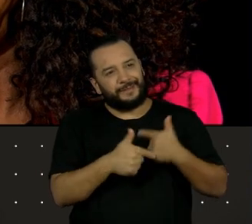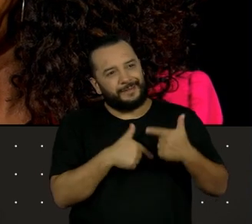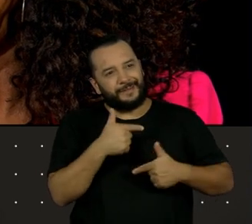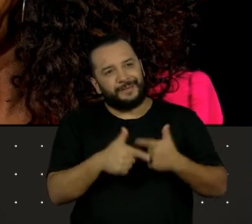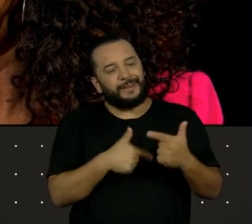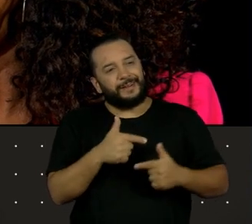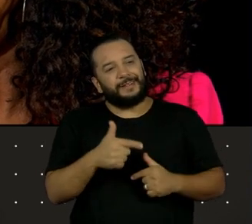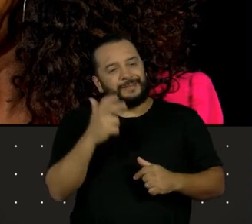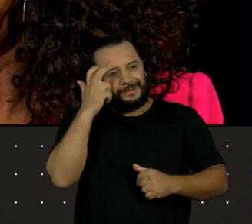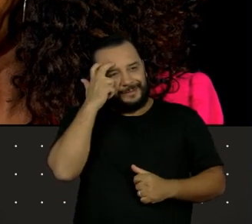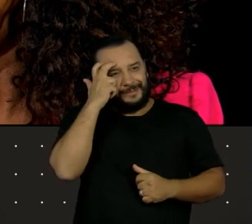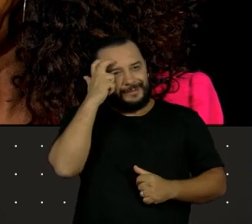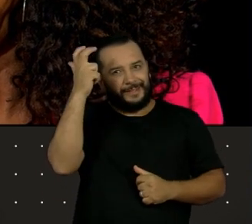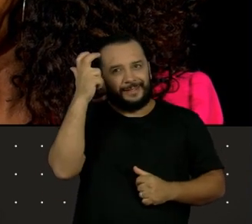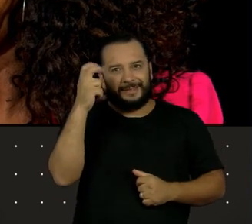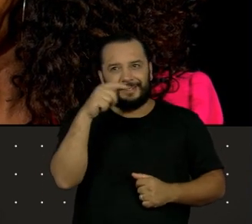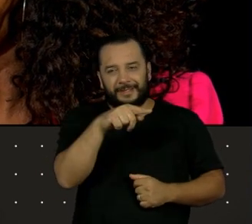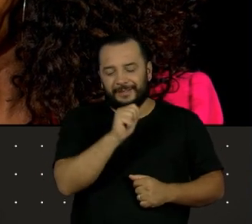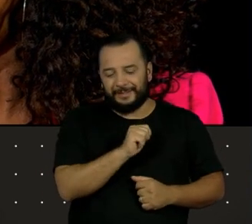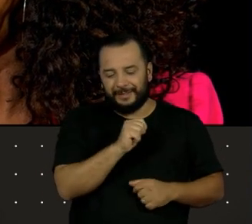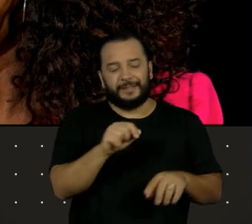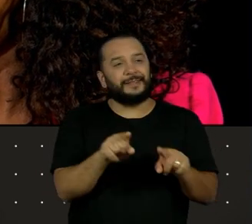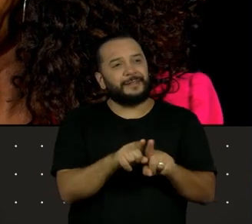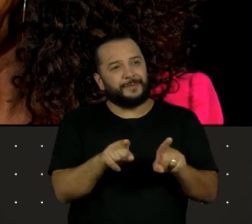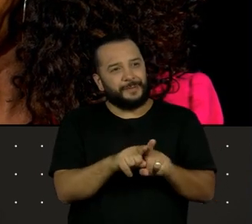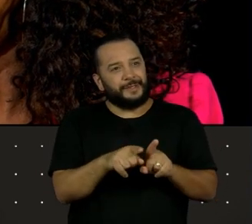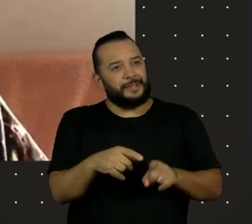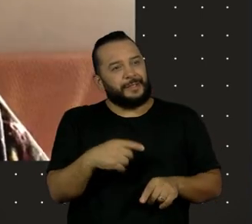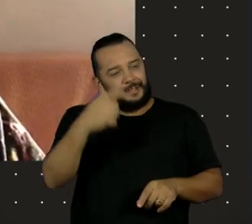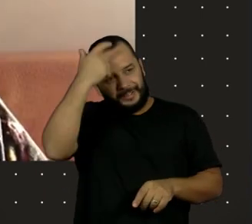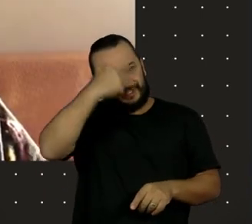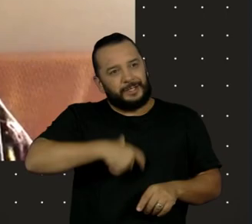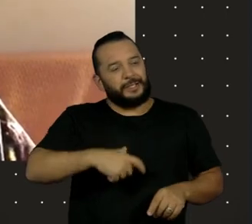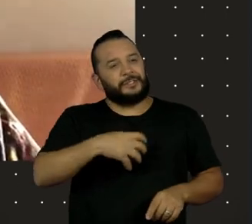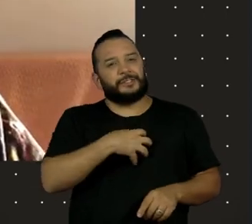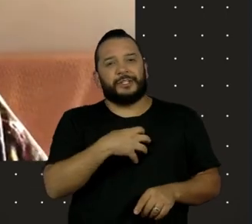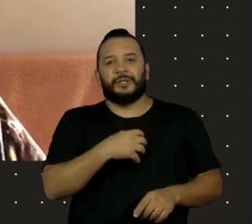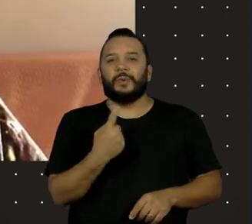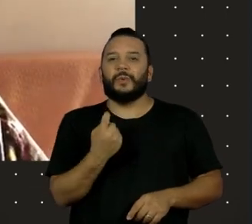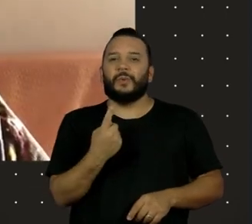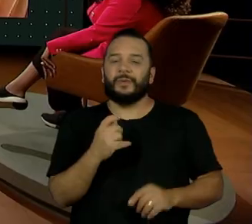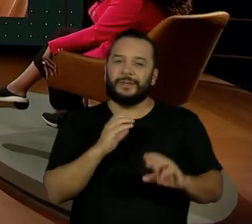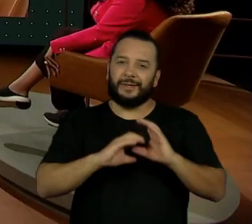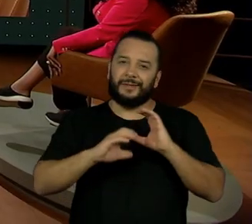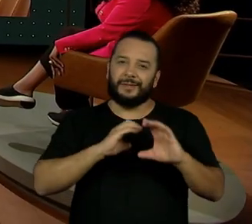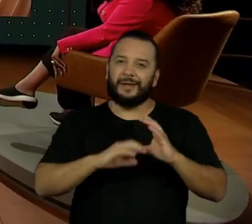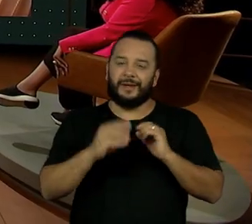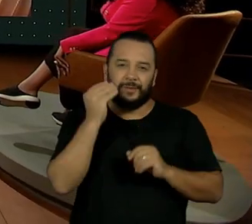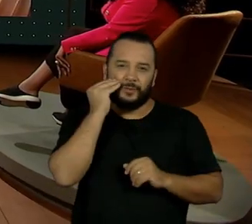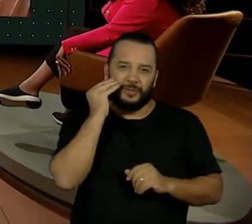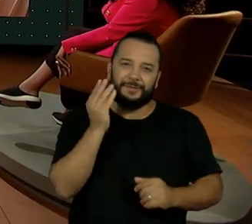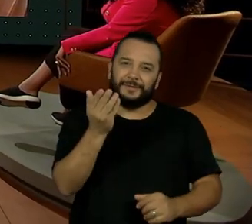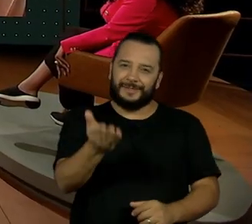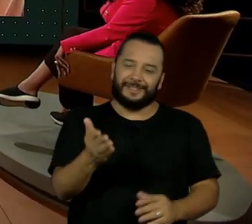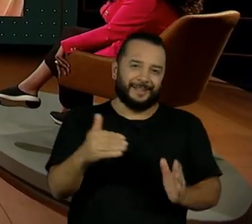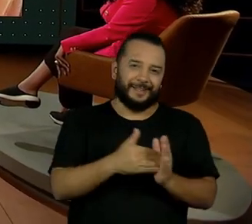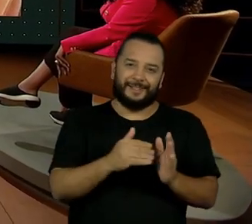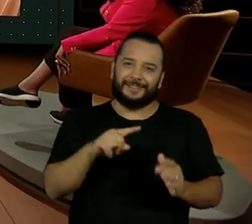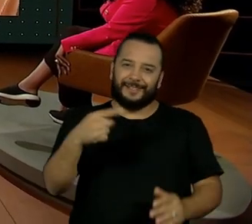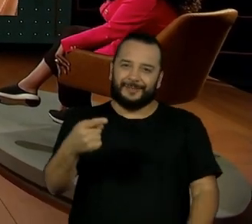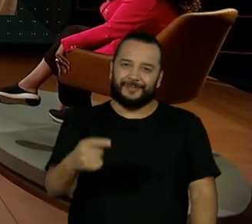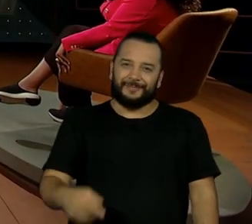pela sua inteligência e pelo seu estilo único de cantar tá Um beijo minha querida Até